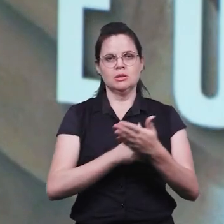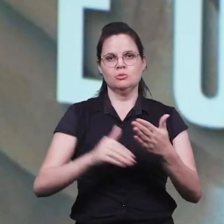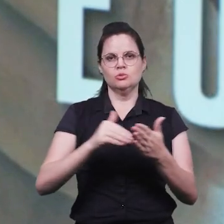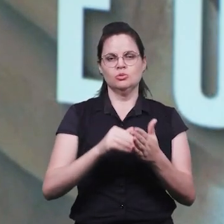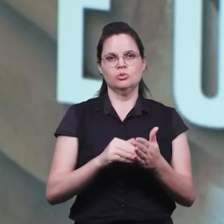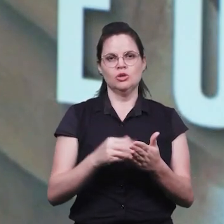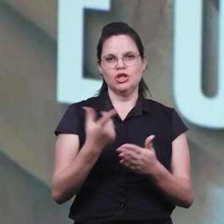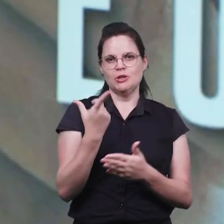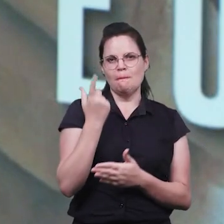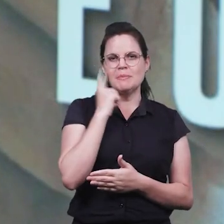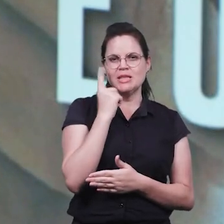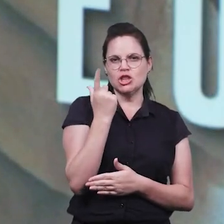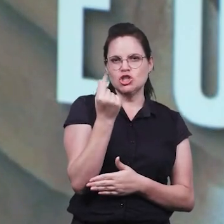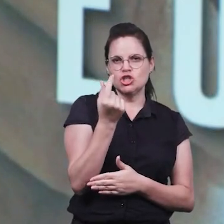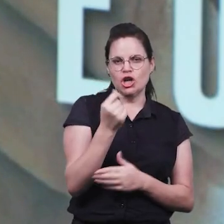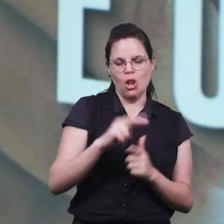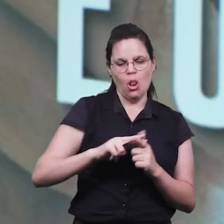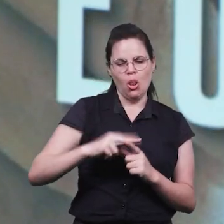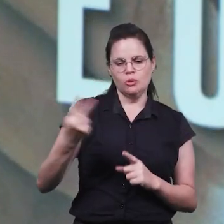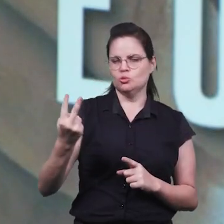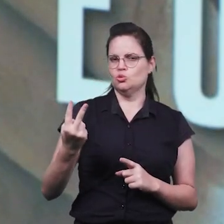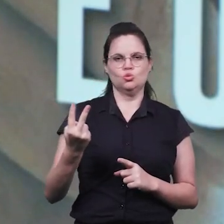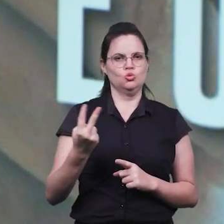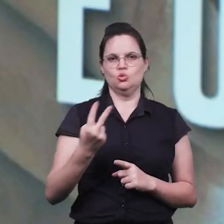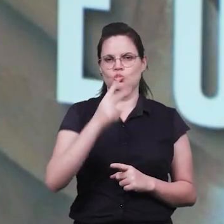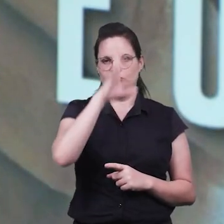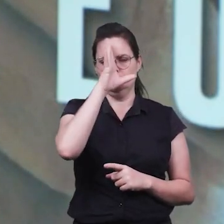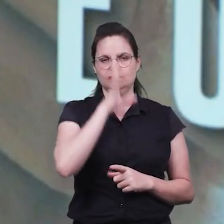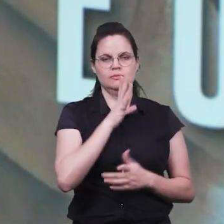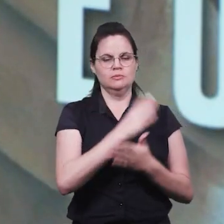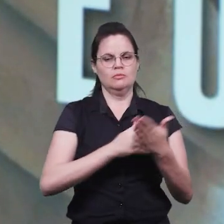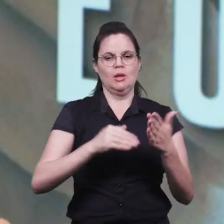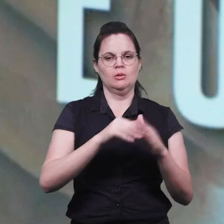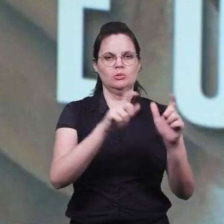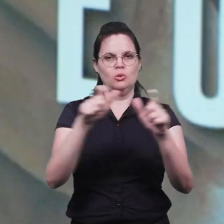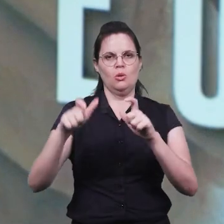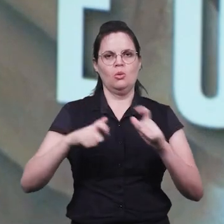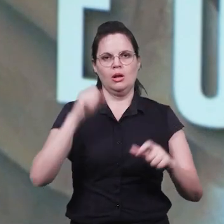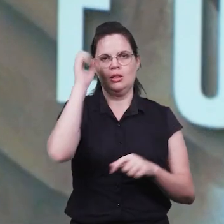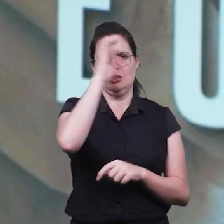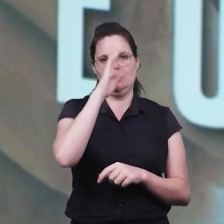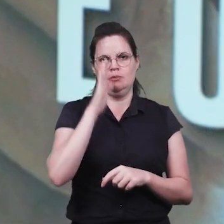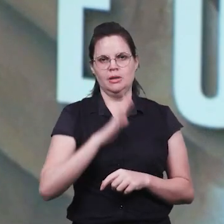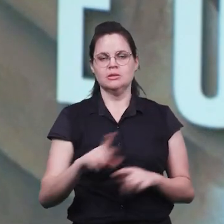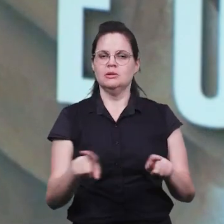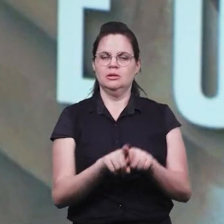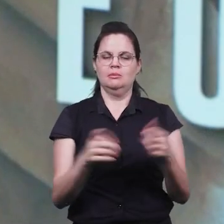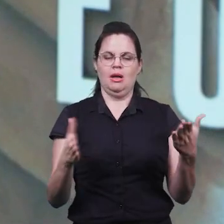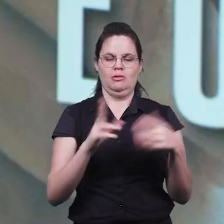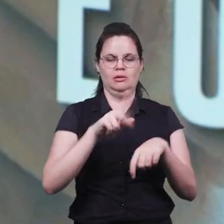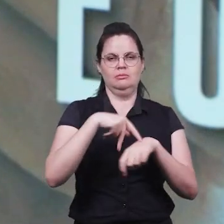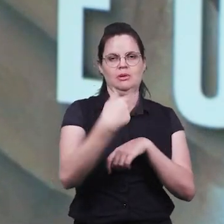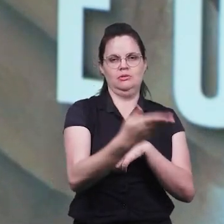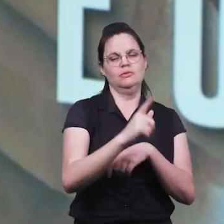fins lucrativos, em todo o território nacional e também agora no